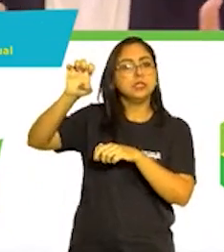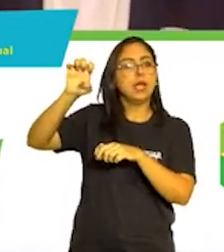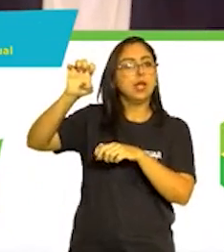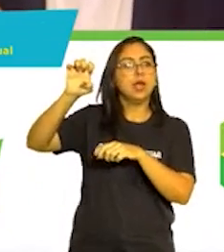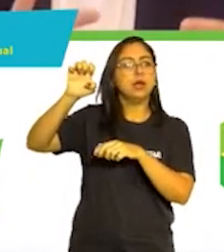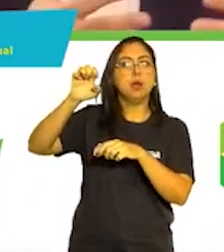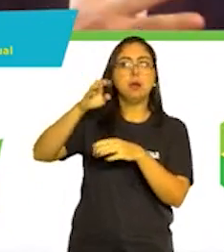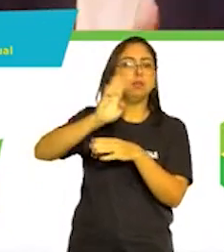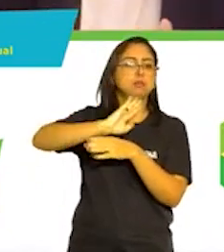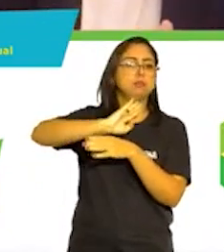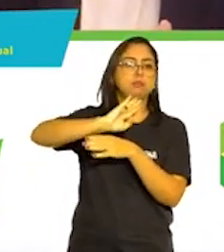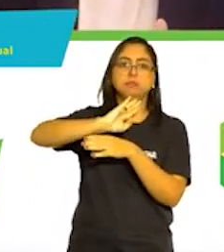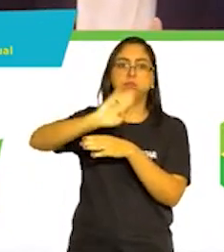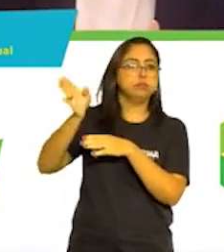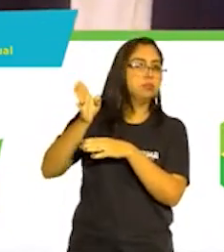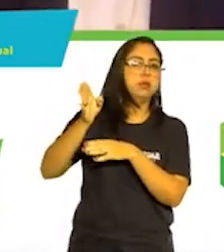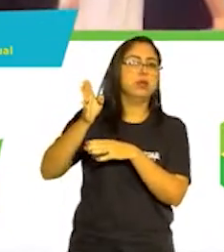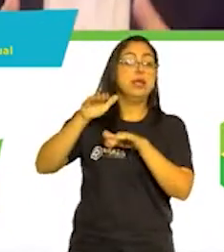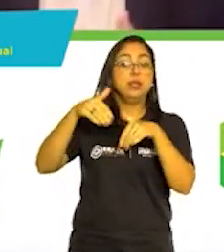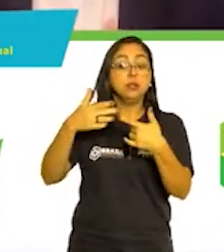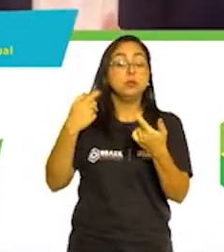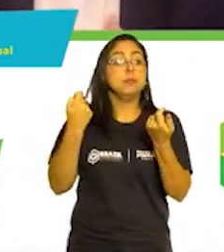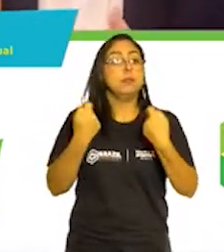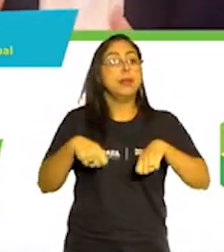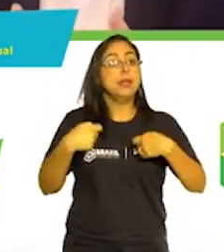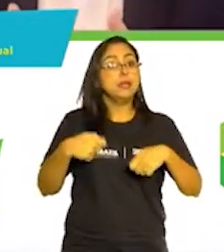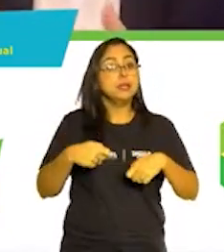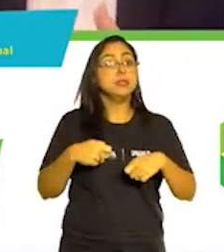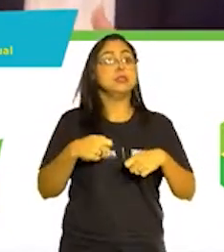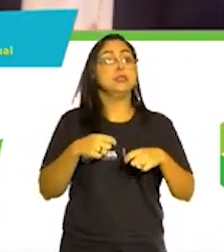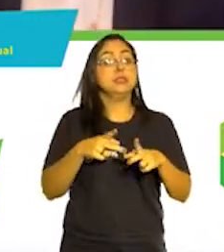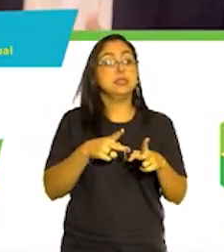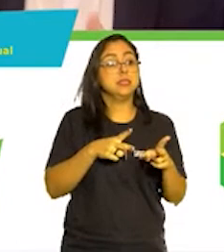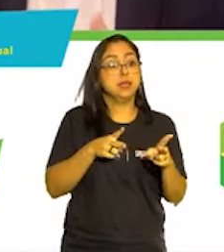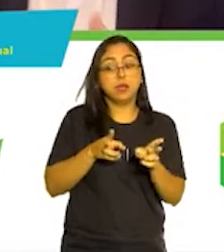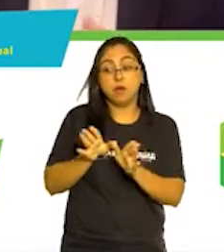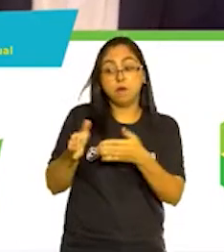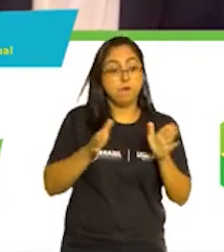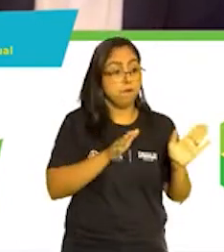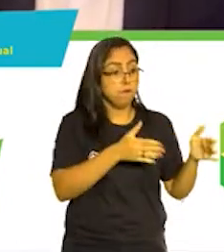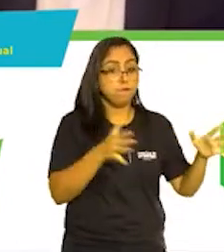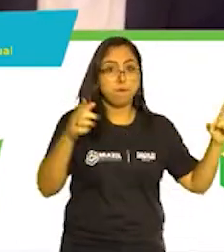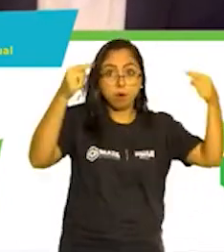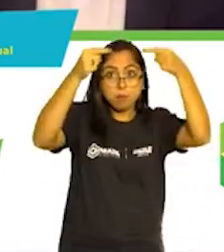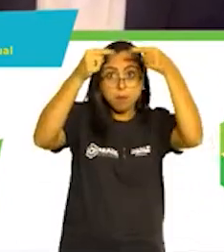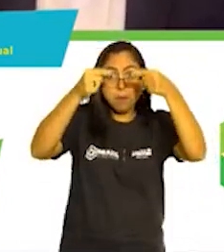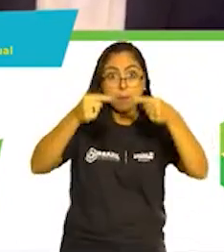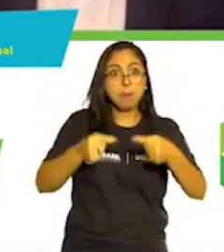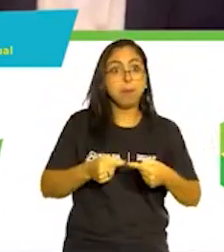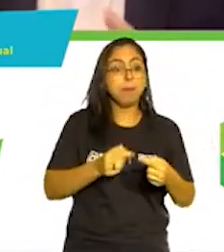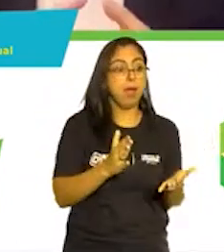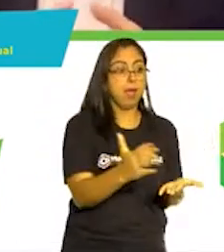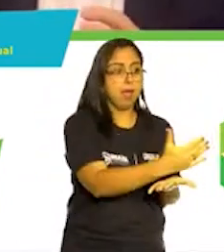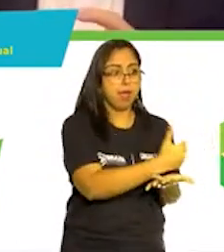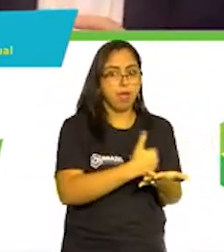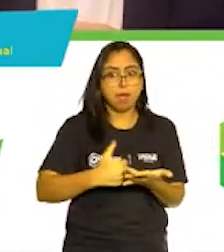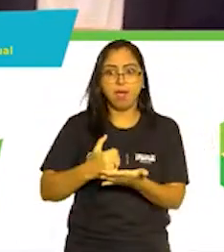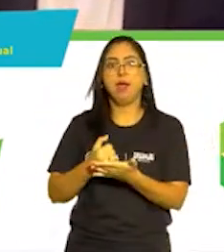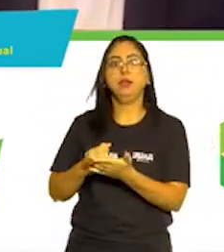está preocupado com ajuste fiscal e conciliar isso com políticas mais distributivas, a gente tem um desafio aí também de